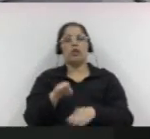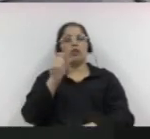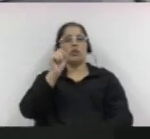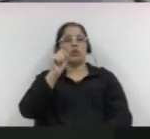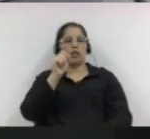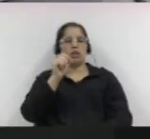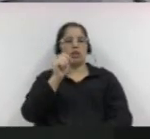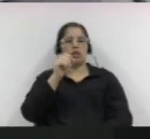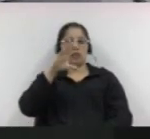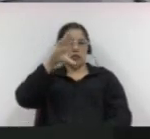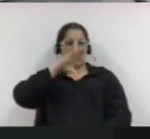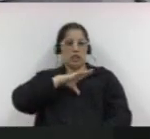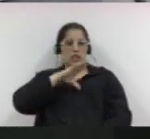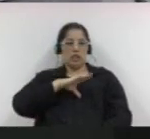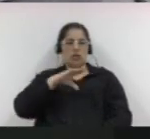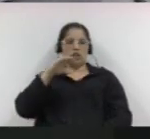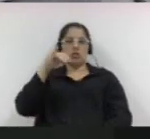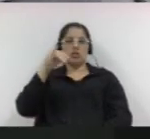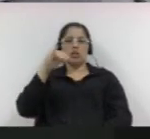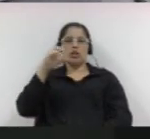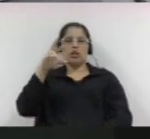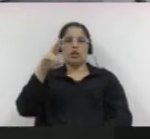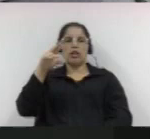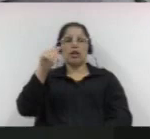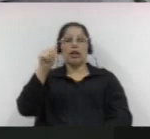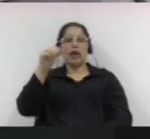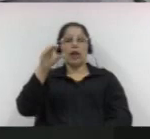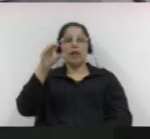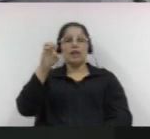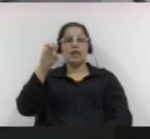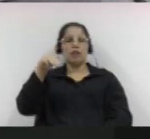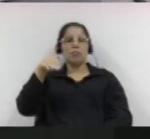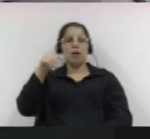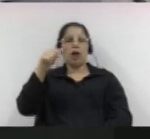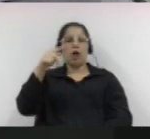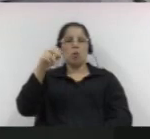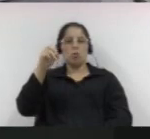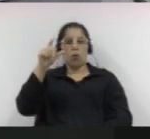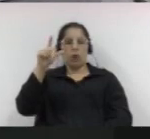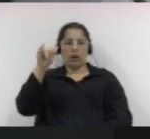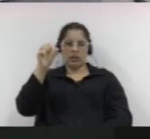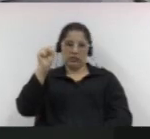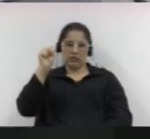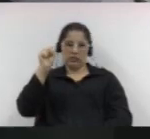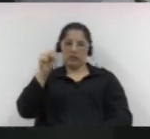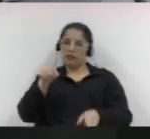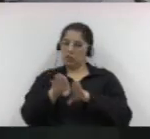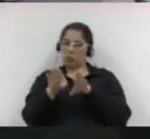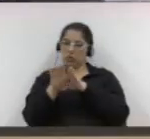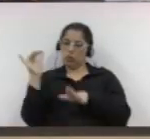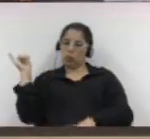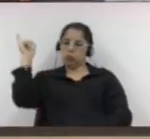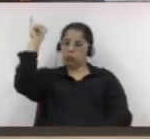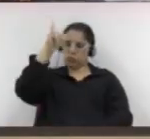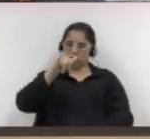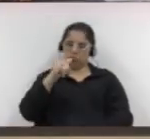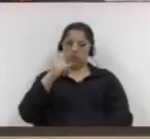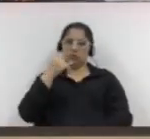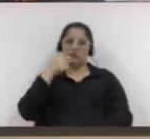aeroporto. Agora, uma cidade menor que a nossa vai fazer aeroporto primeiro que Limeira? Lamentável.